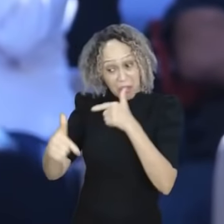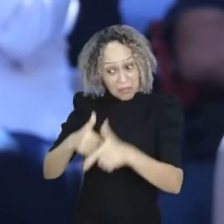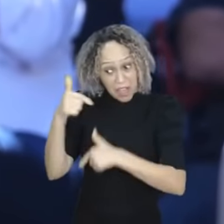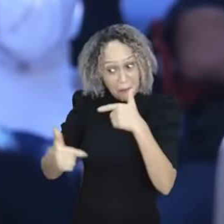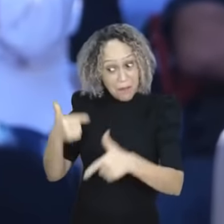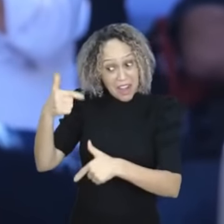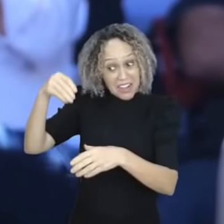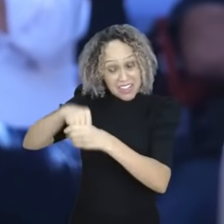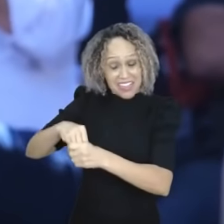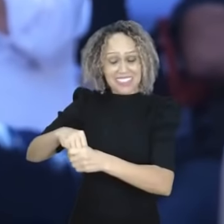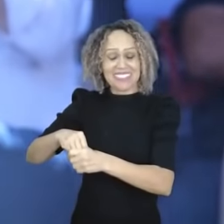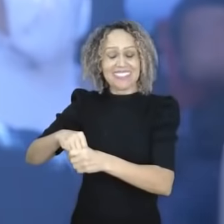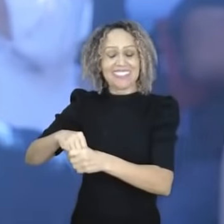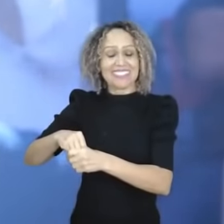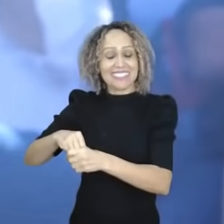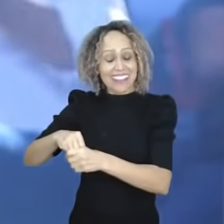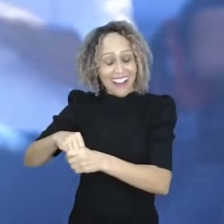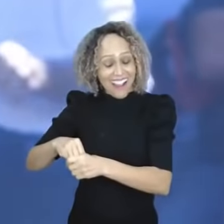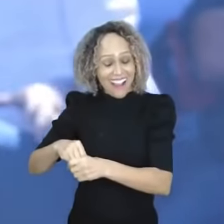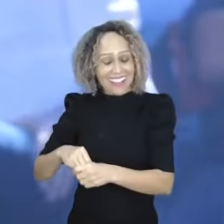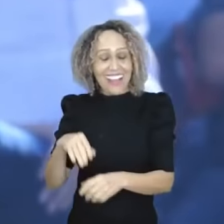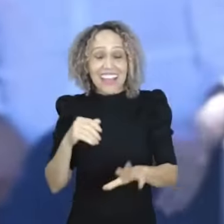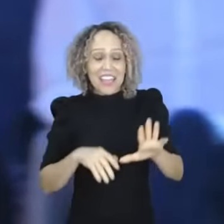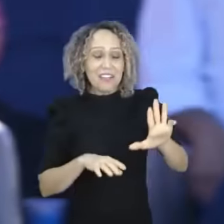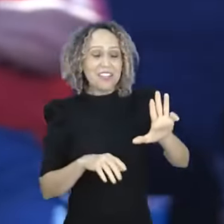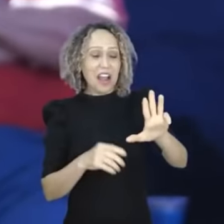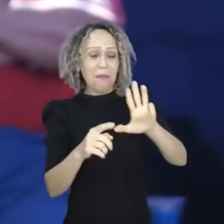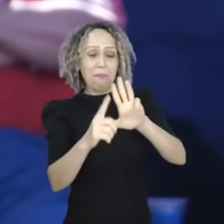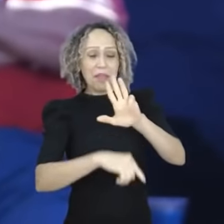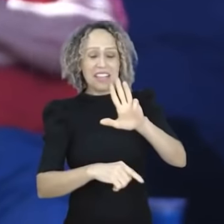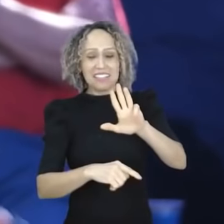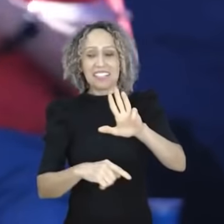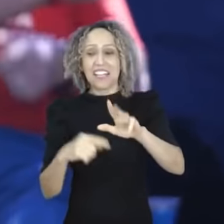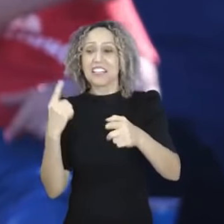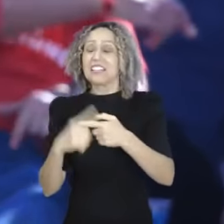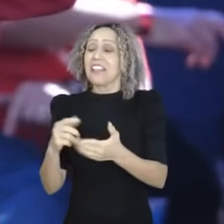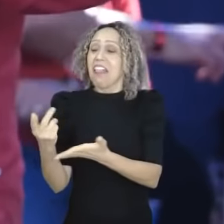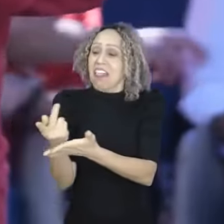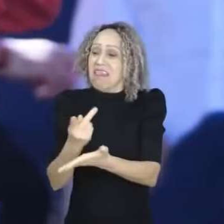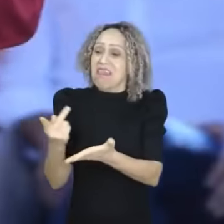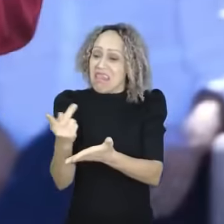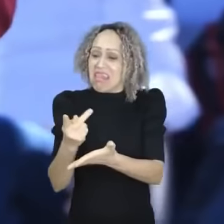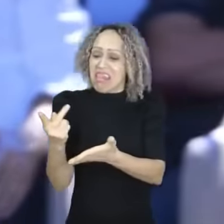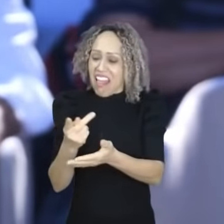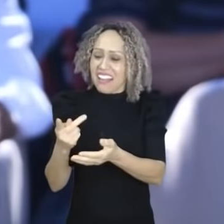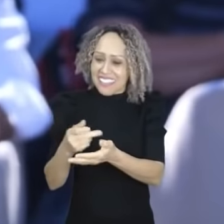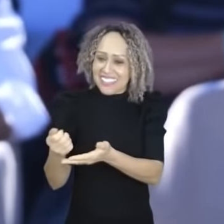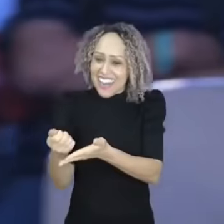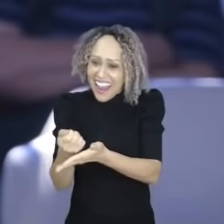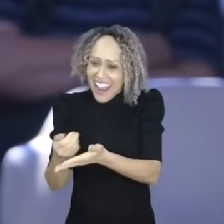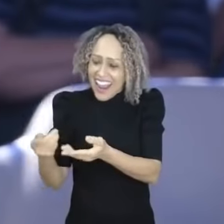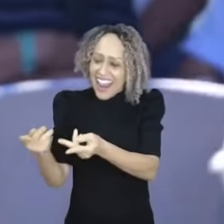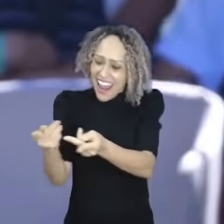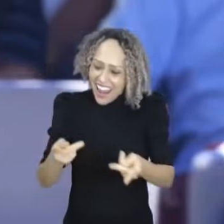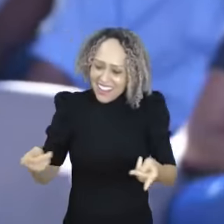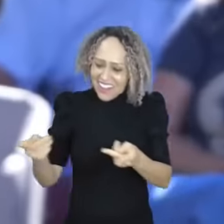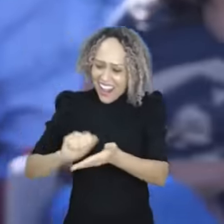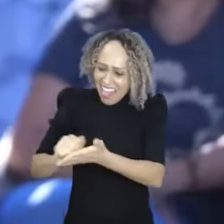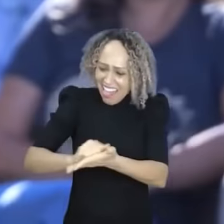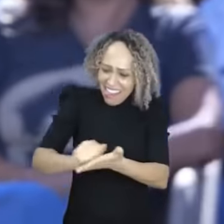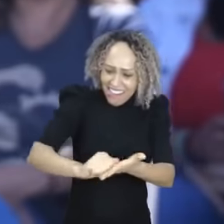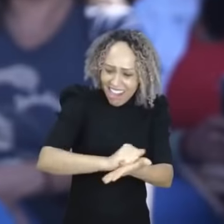lavar louça. De tanto que eu lavo o prato. O prato quebrou, cortou meu dedo. Então, ô gente,